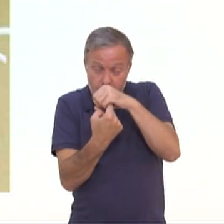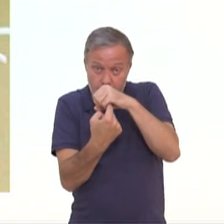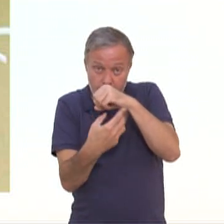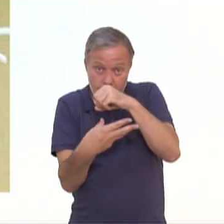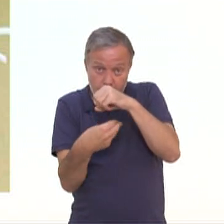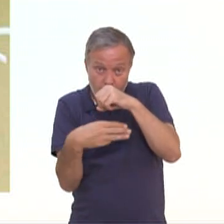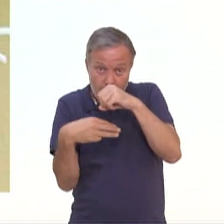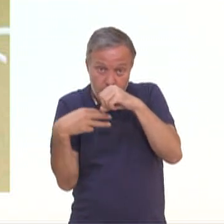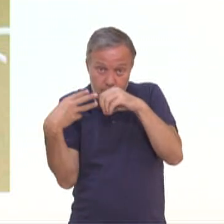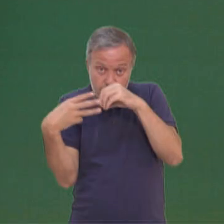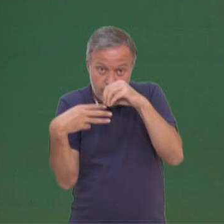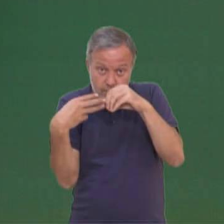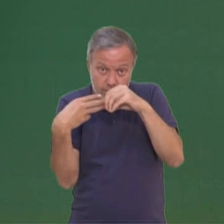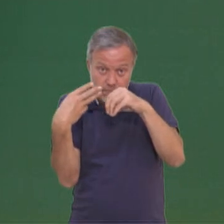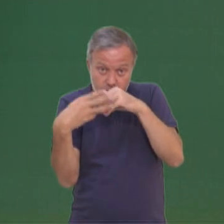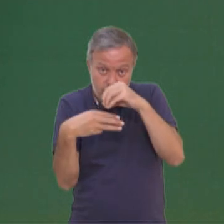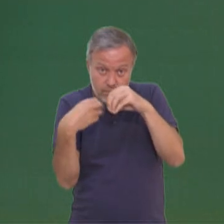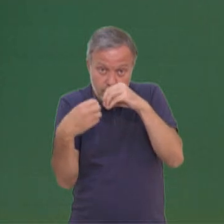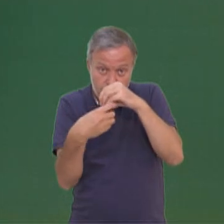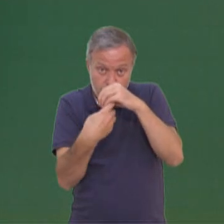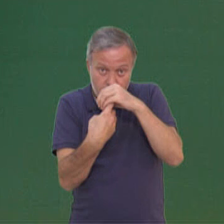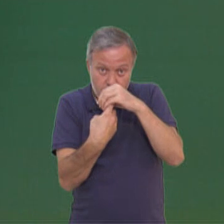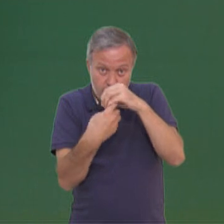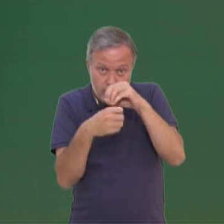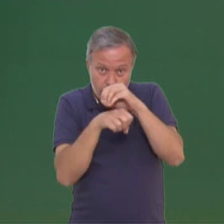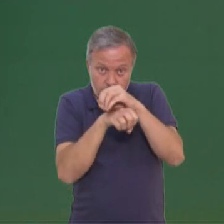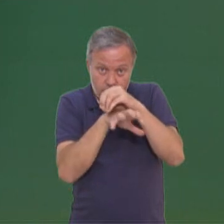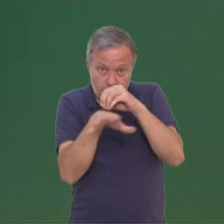e dentro dessas bolsas tem os